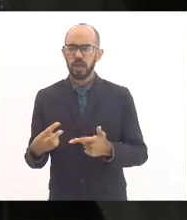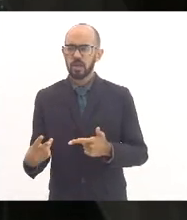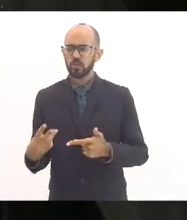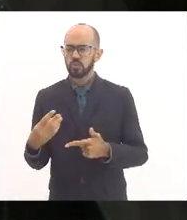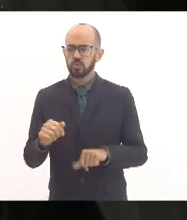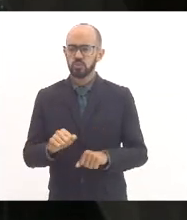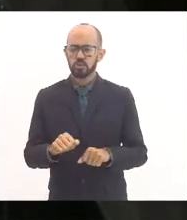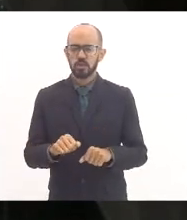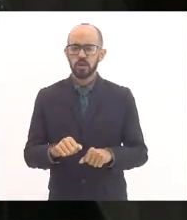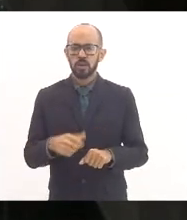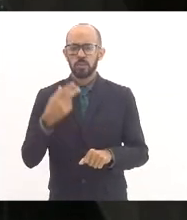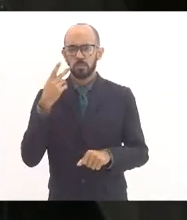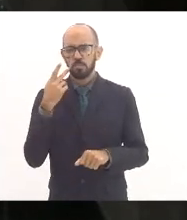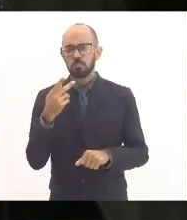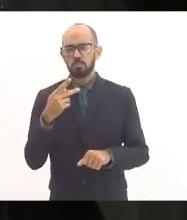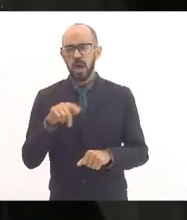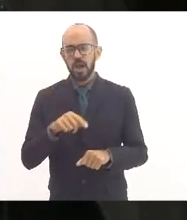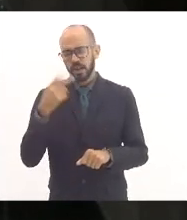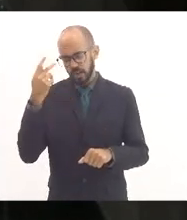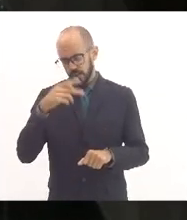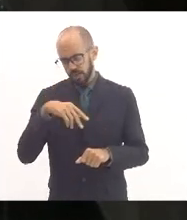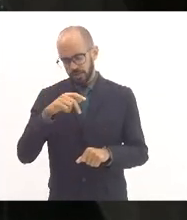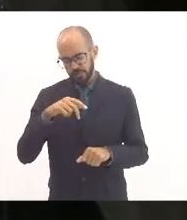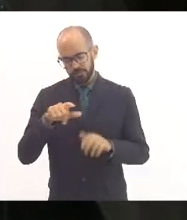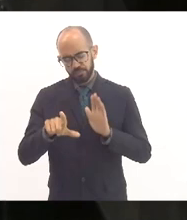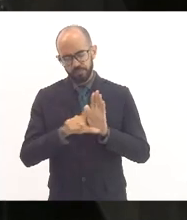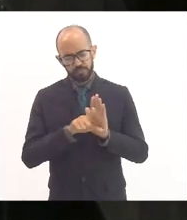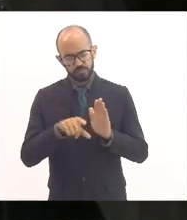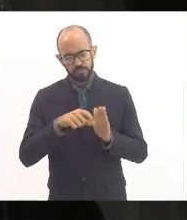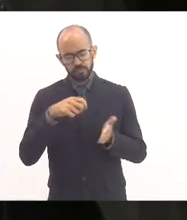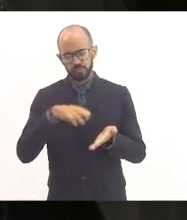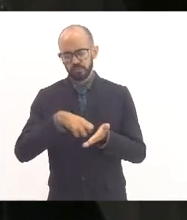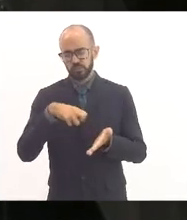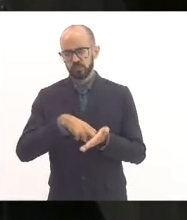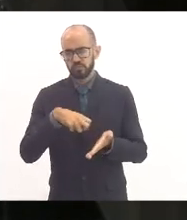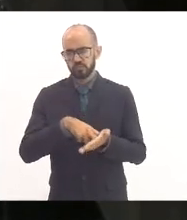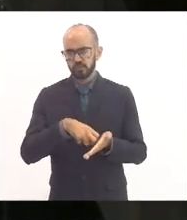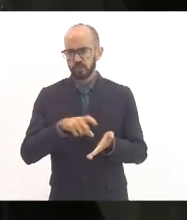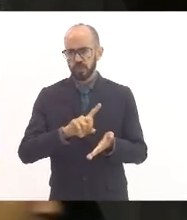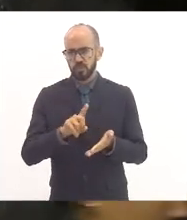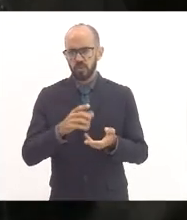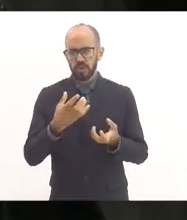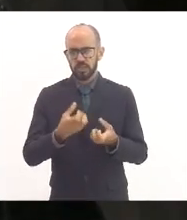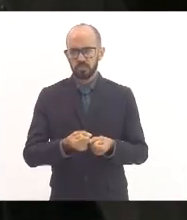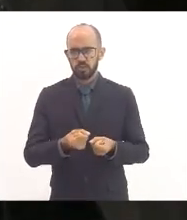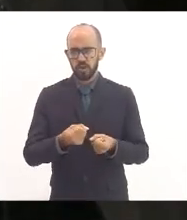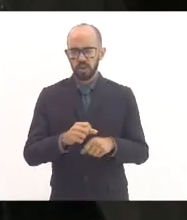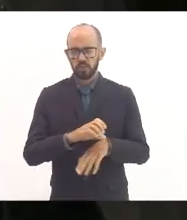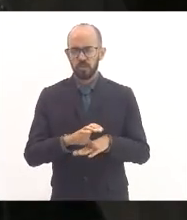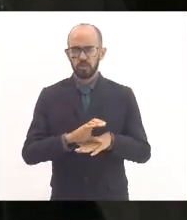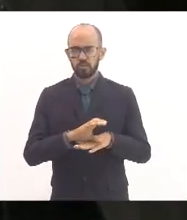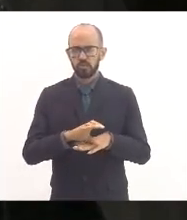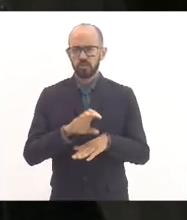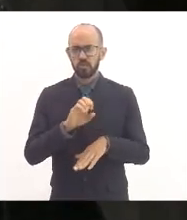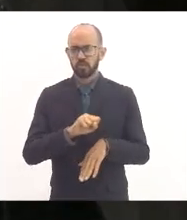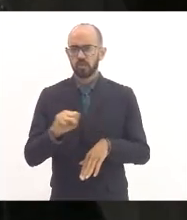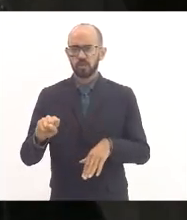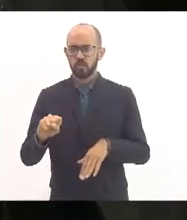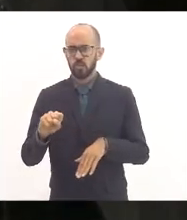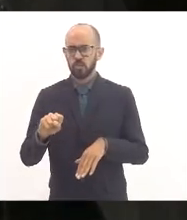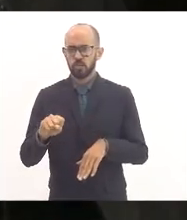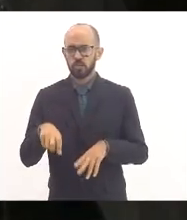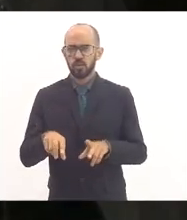aproveitando legislação que sequer foi recepcionada pela constituição de 88 também com relação à questão das